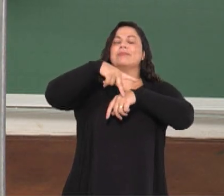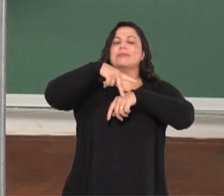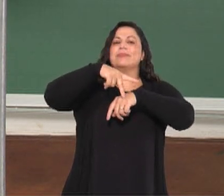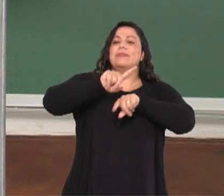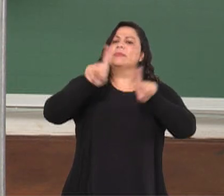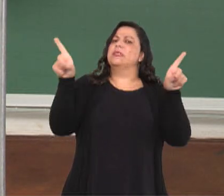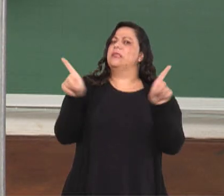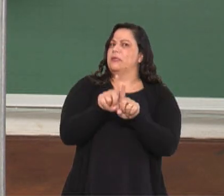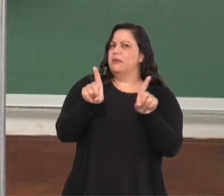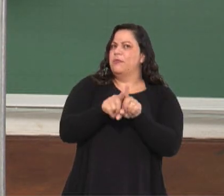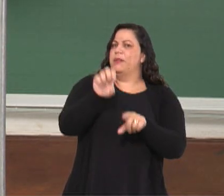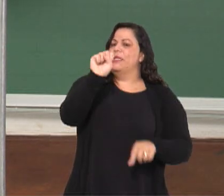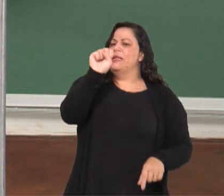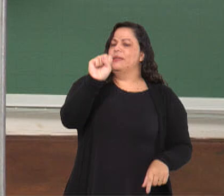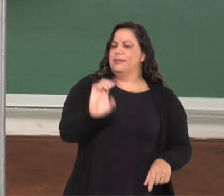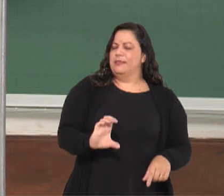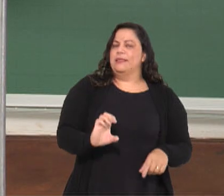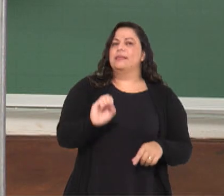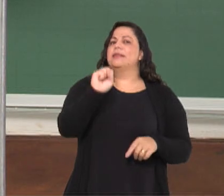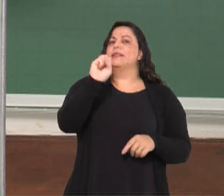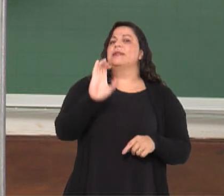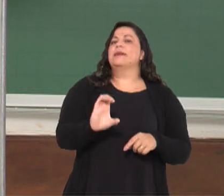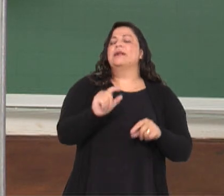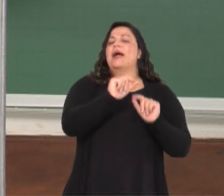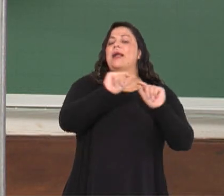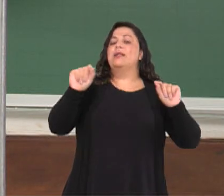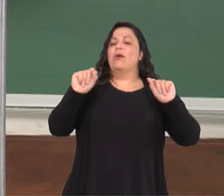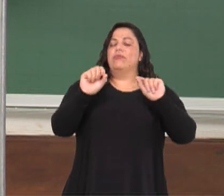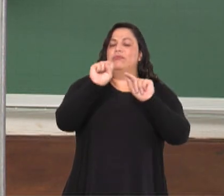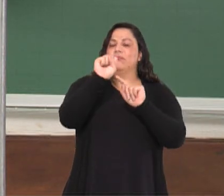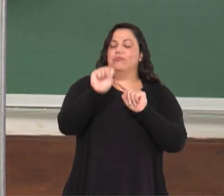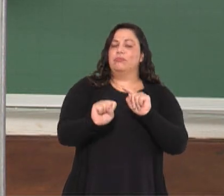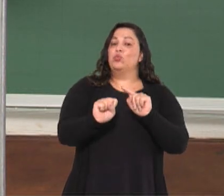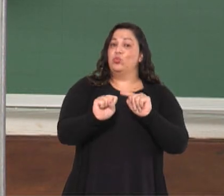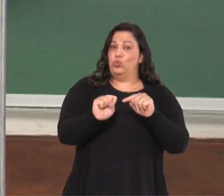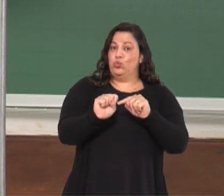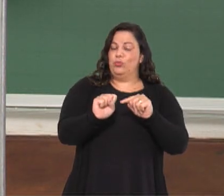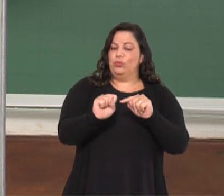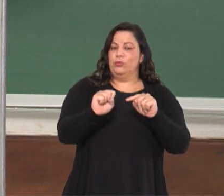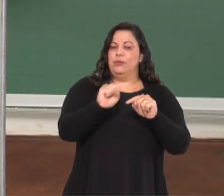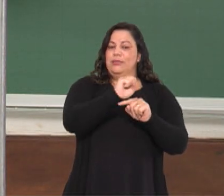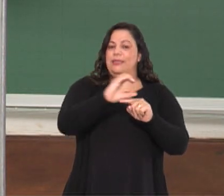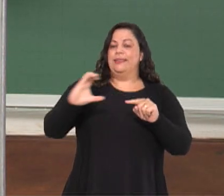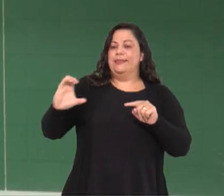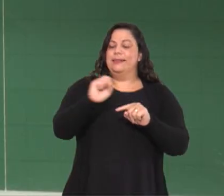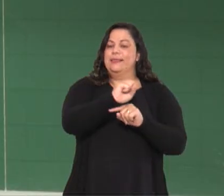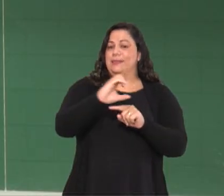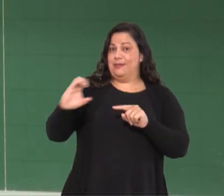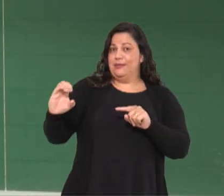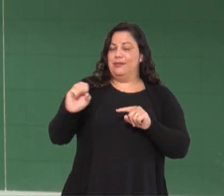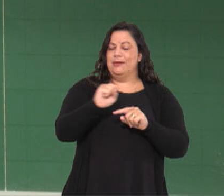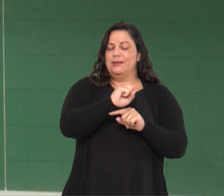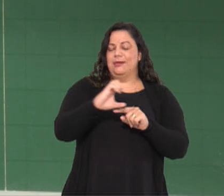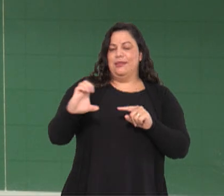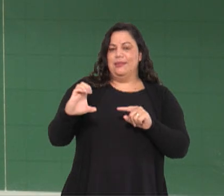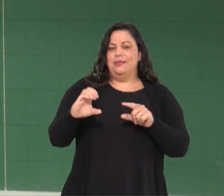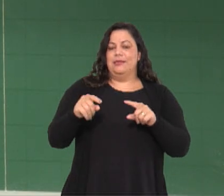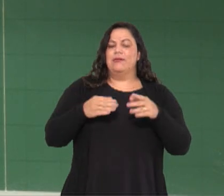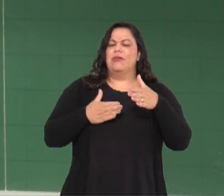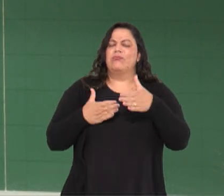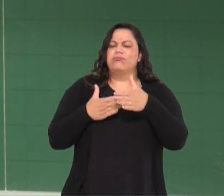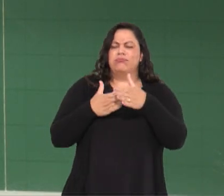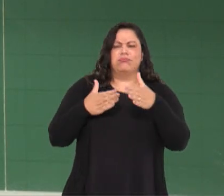quê? Santa Catarina, né? Outro estado da região sul. Então percebam que a localização dele é uma localização muito boa,